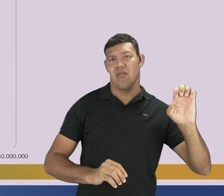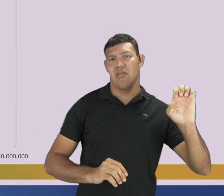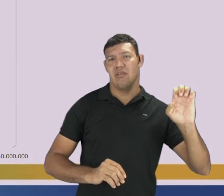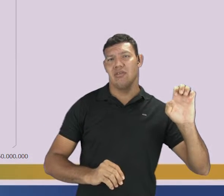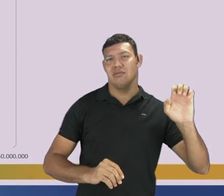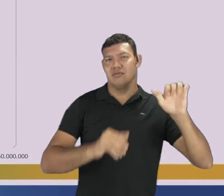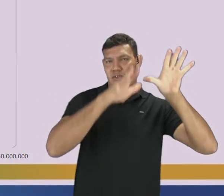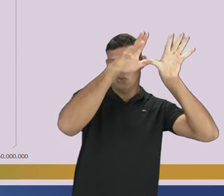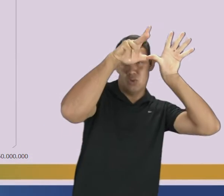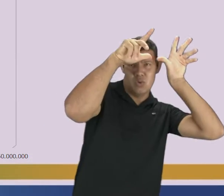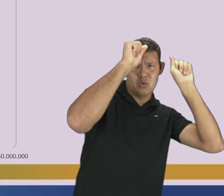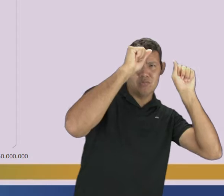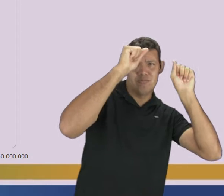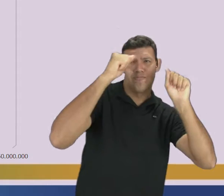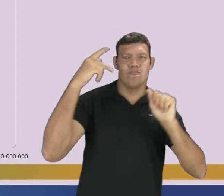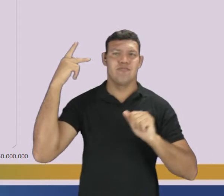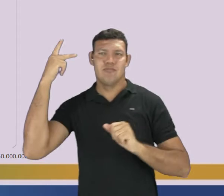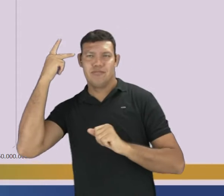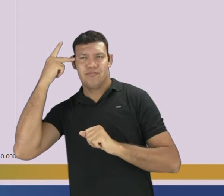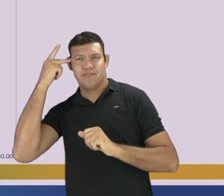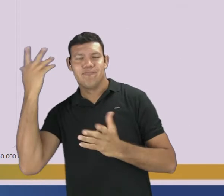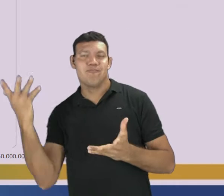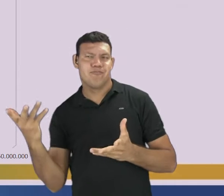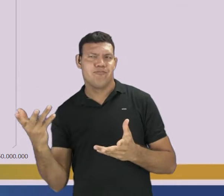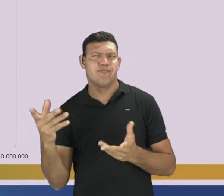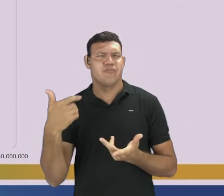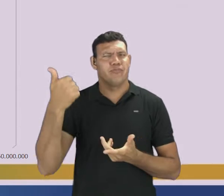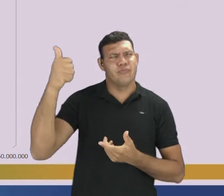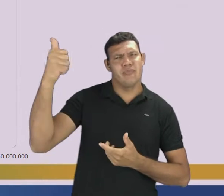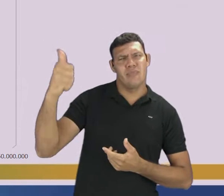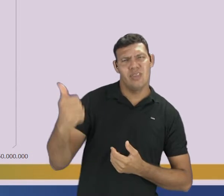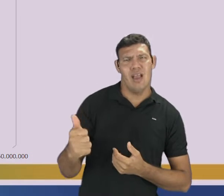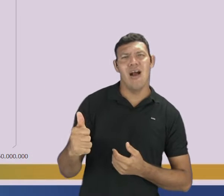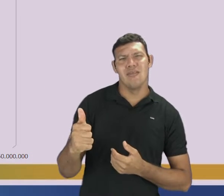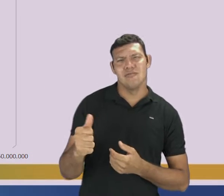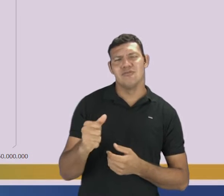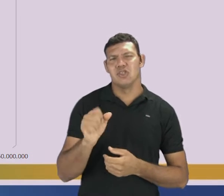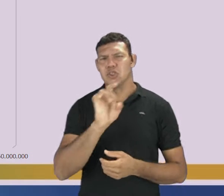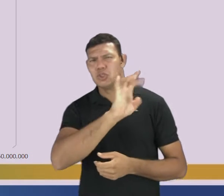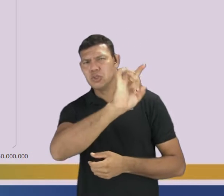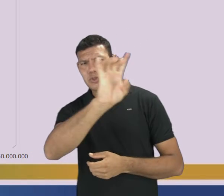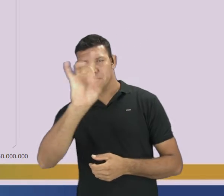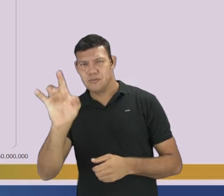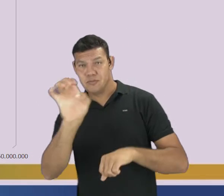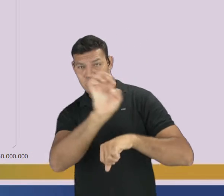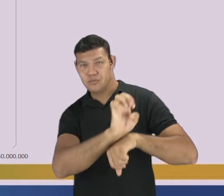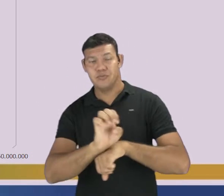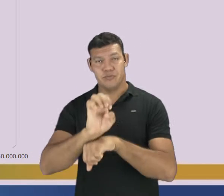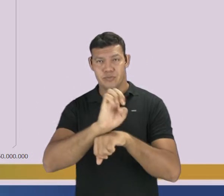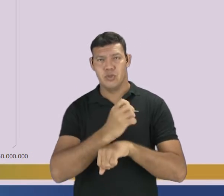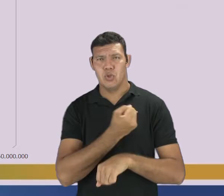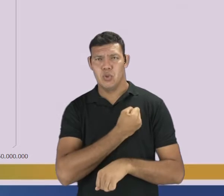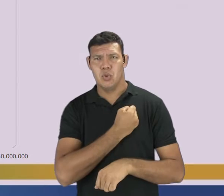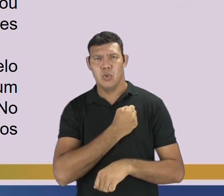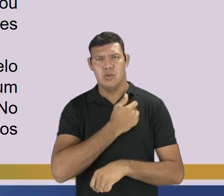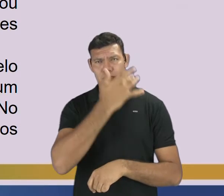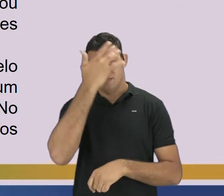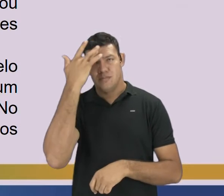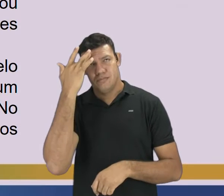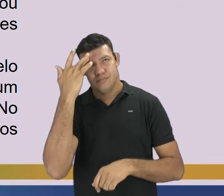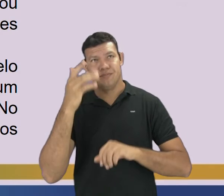Depois vocês podem analisar com calma cada estado aí e o seu número populacional, tá bom? Então, vamos lá seguir.